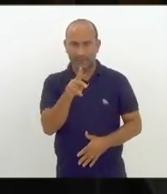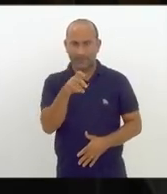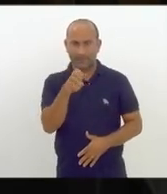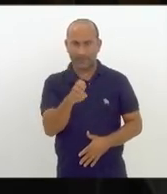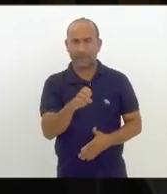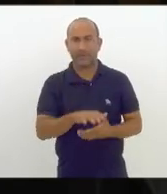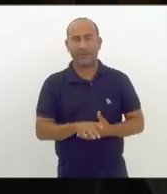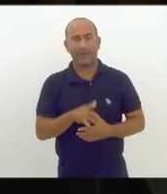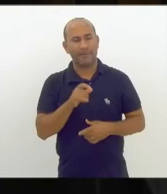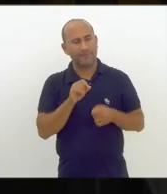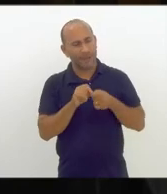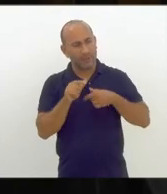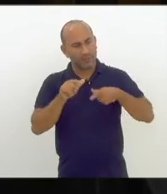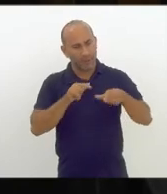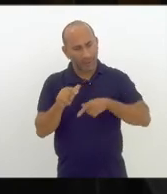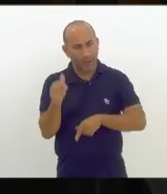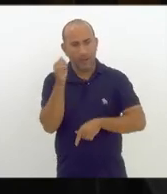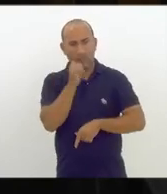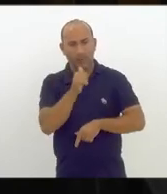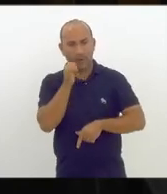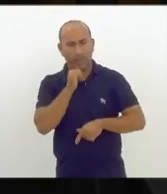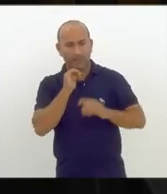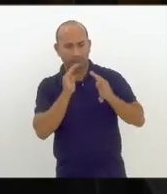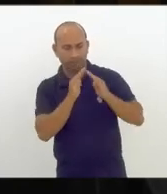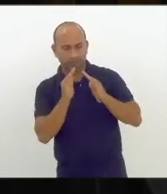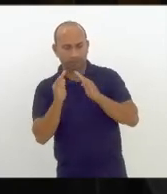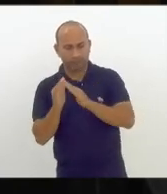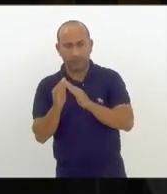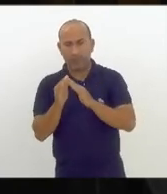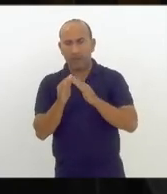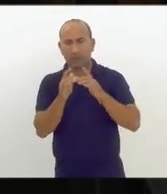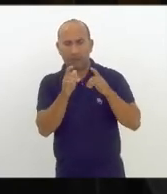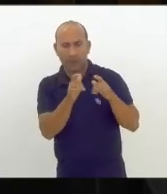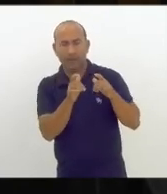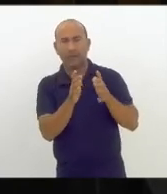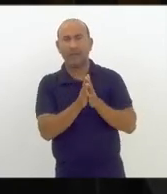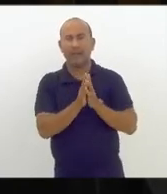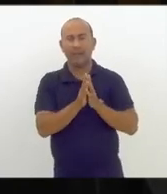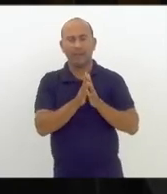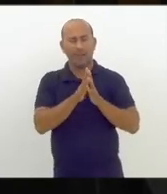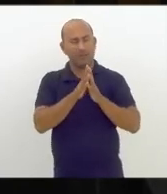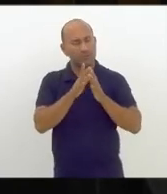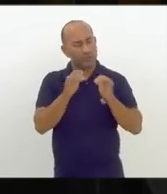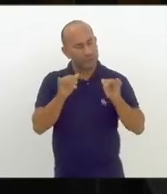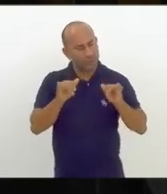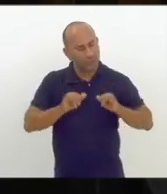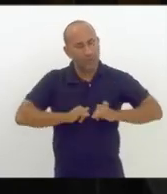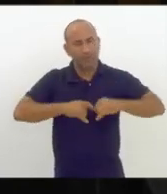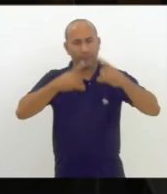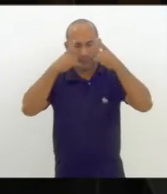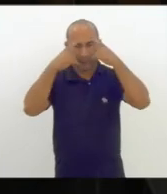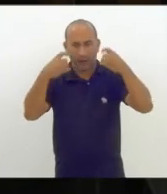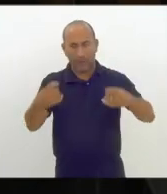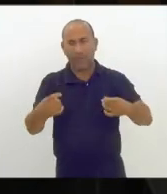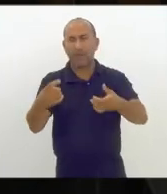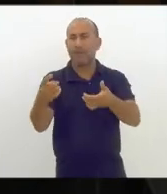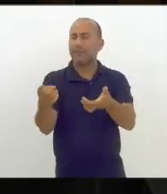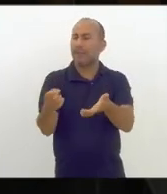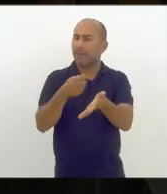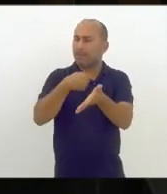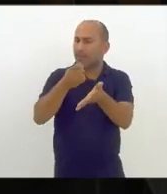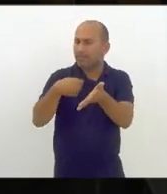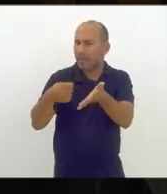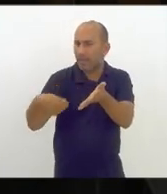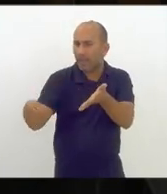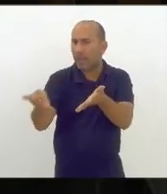ela fez um trabalho com mulheres em abrigo, mulheres vítimas de violência, e elas pintaram, desenharam, escreveram em lençóis, porque o